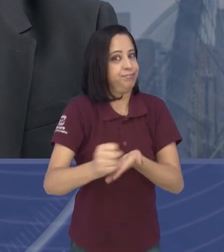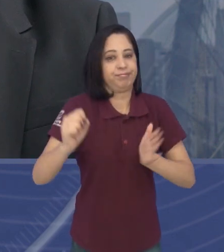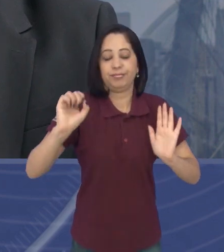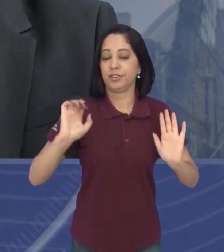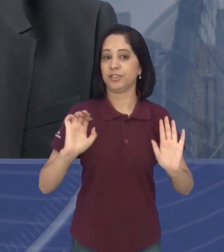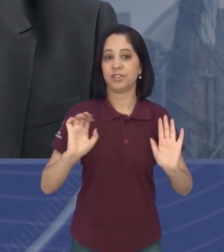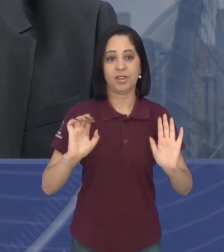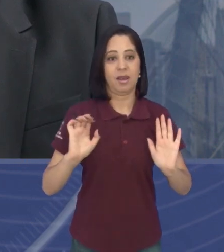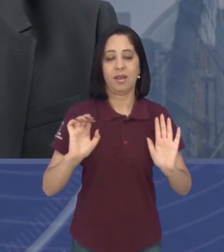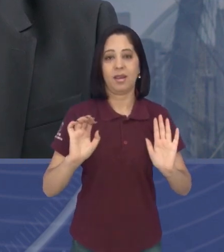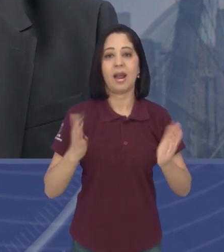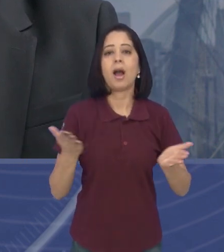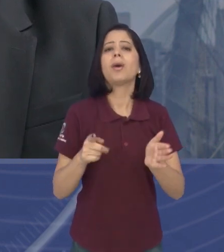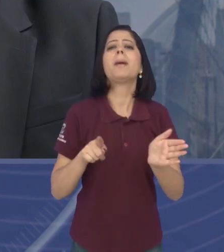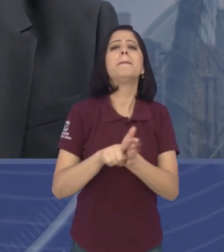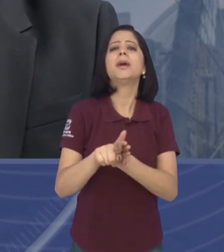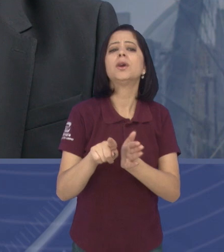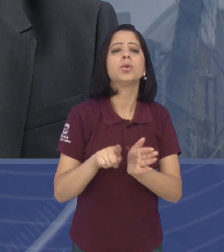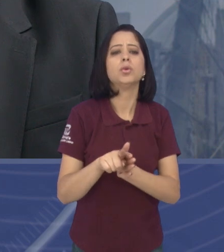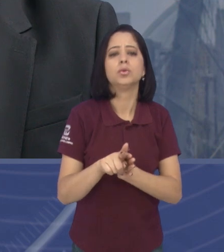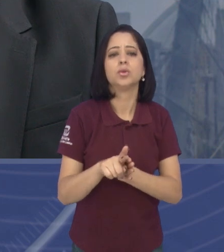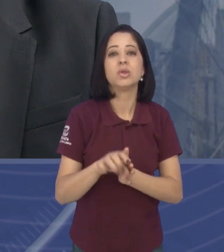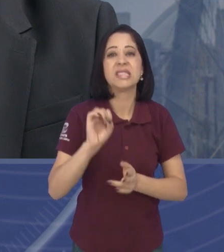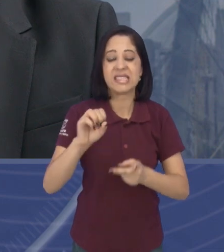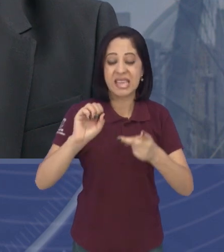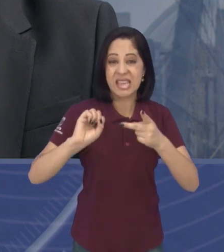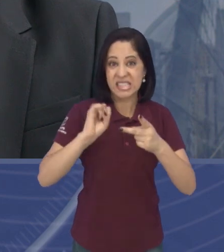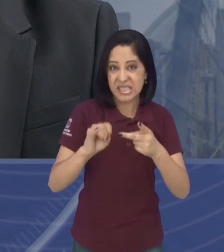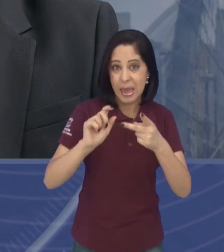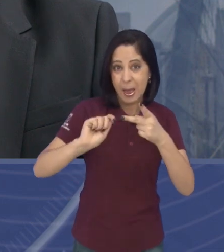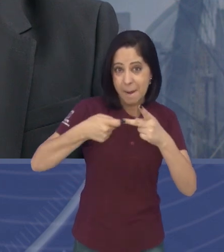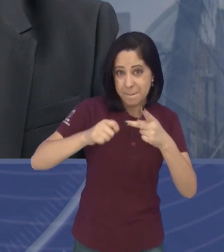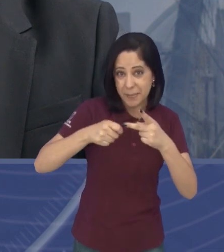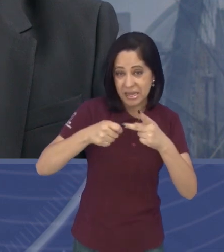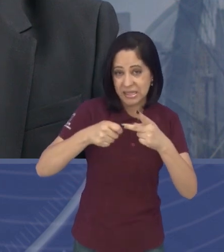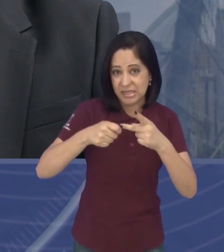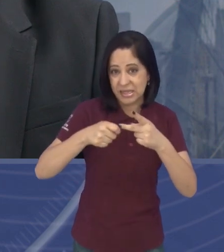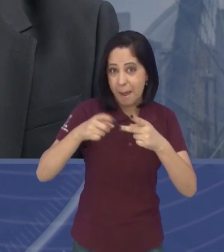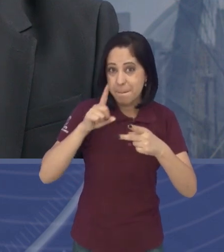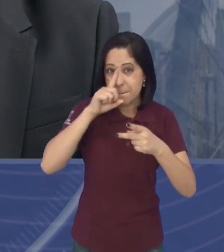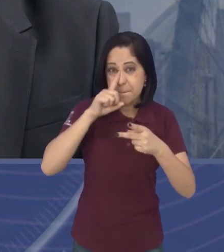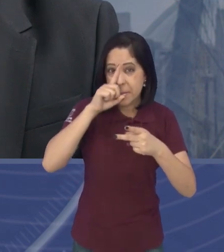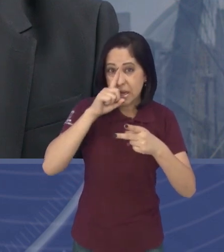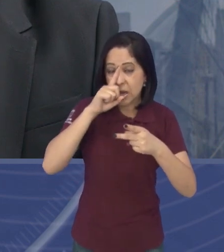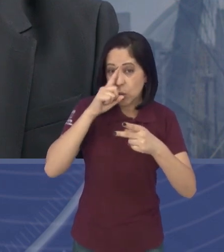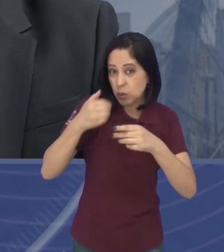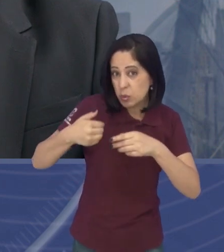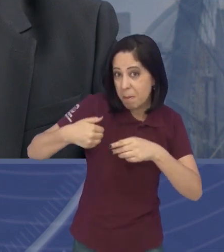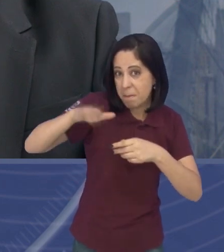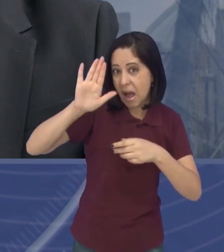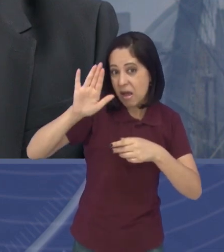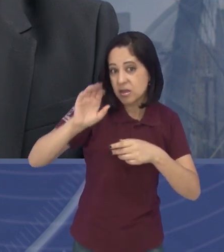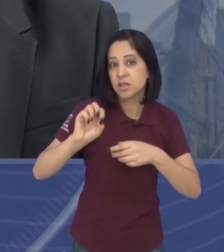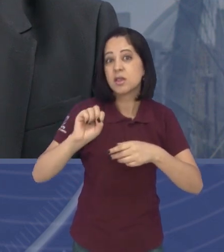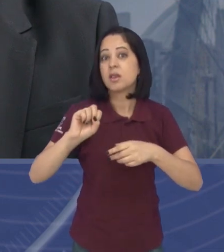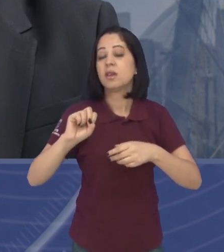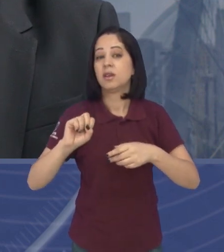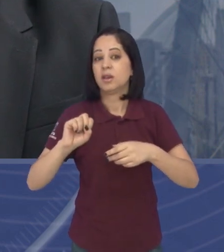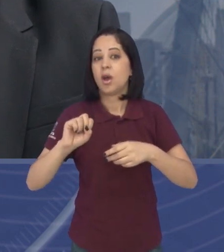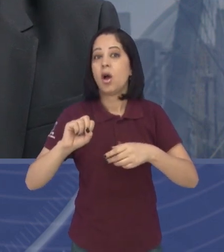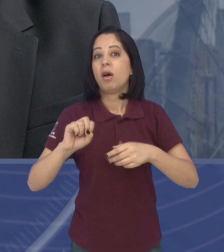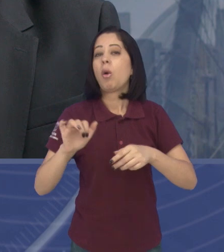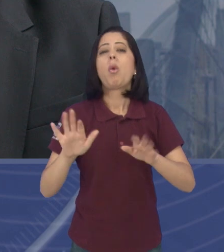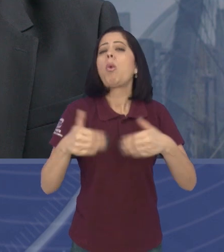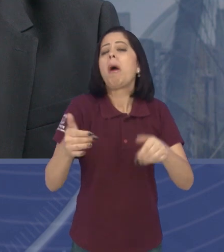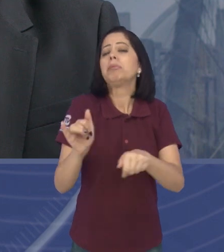aproveito e te pergunto, quando é por Pix, é mais arriscado do que quando é com cartão, de repente tem alguma